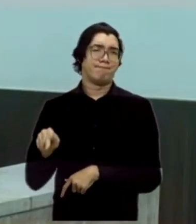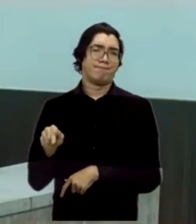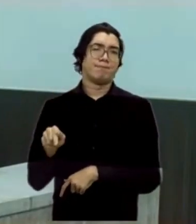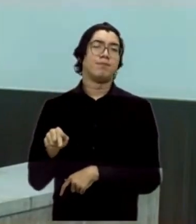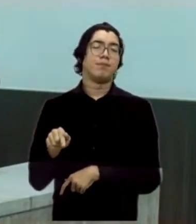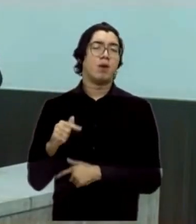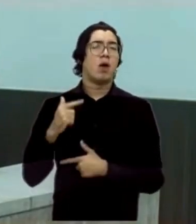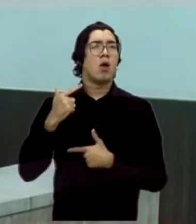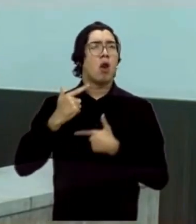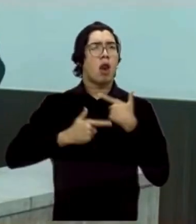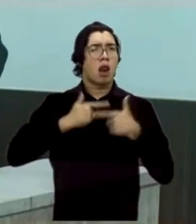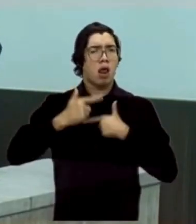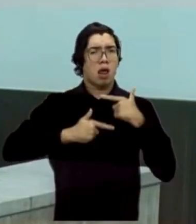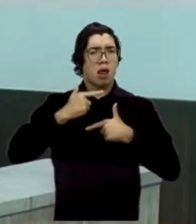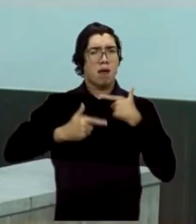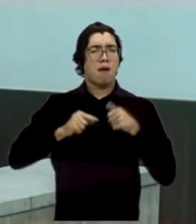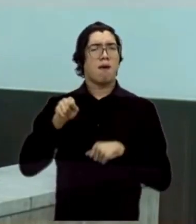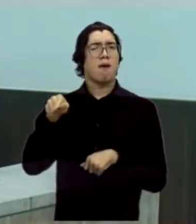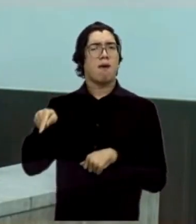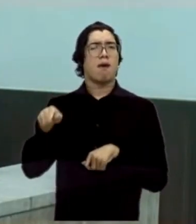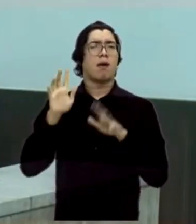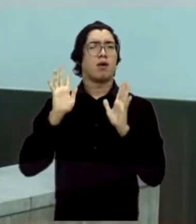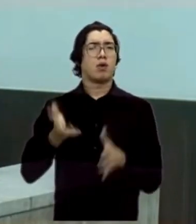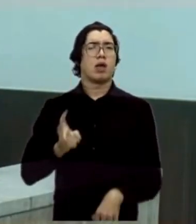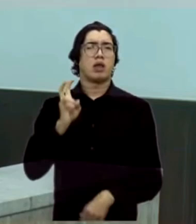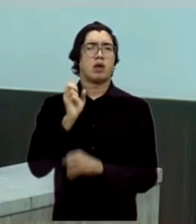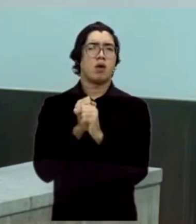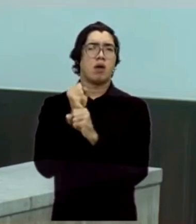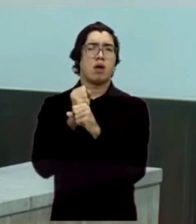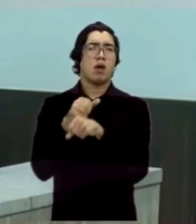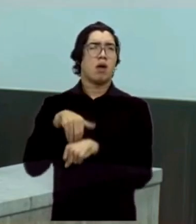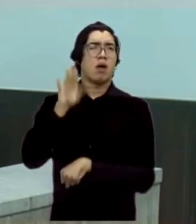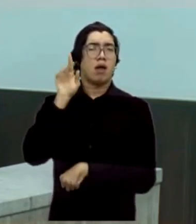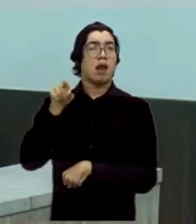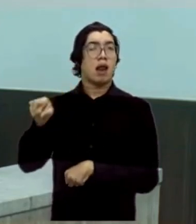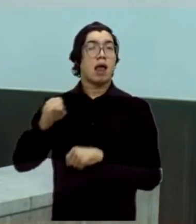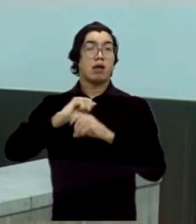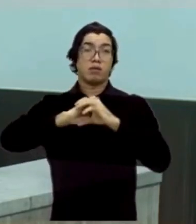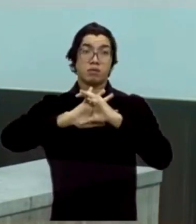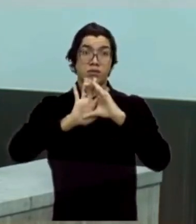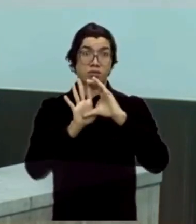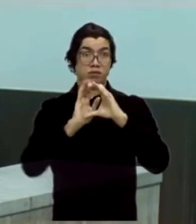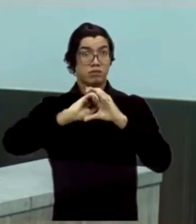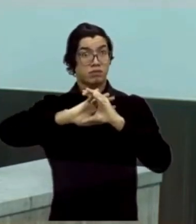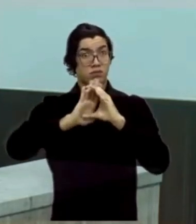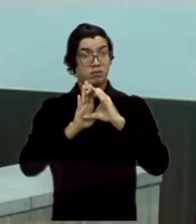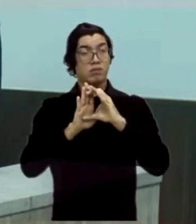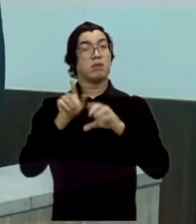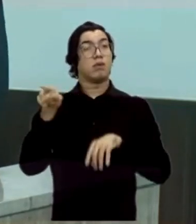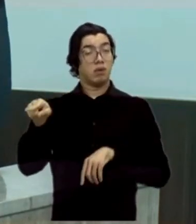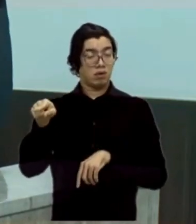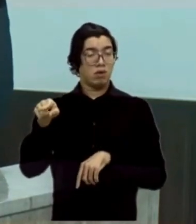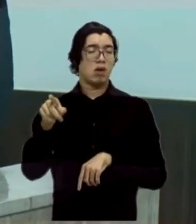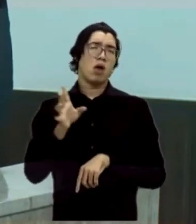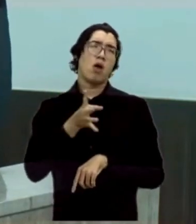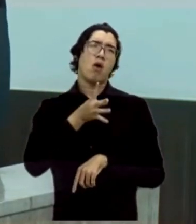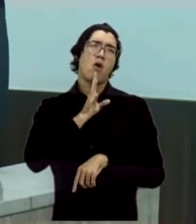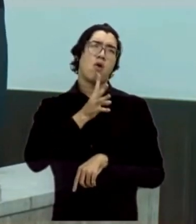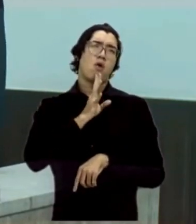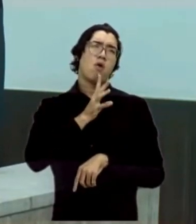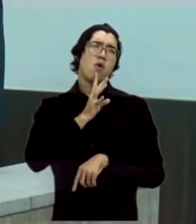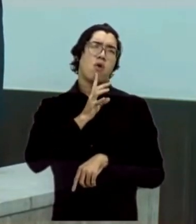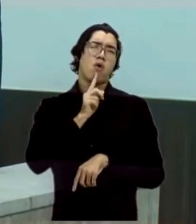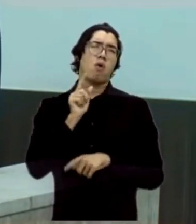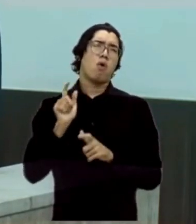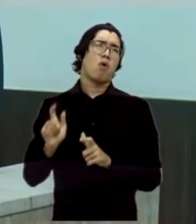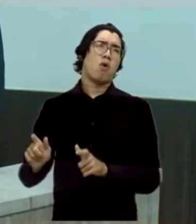trabalhei naquele espaço durante mais de cinco anos que foi na rede Cuca me esforçou e me dediquei Conheço cada lugar